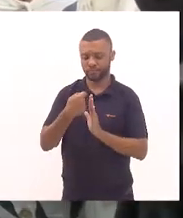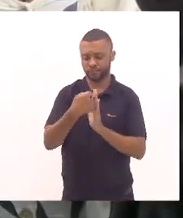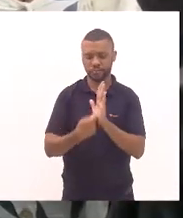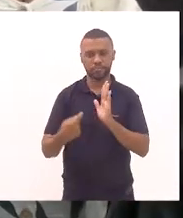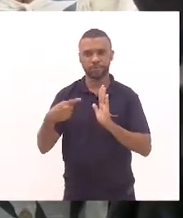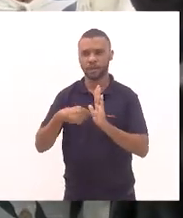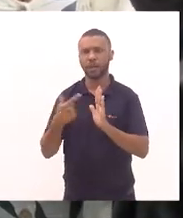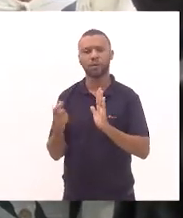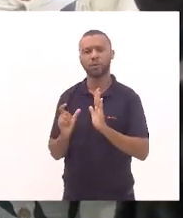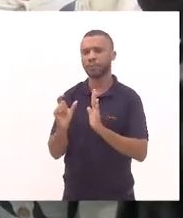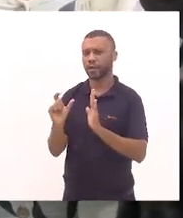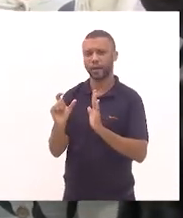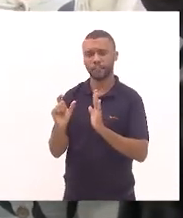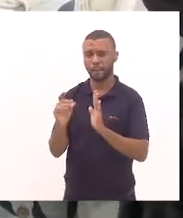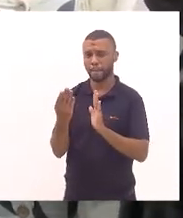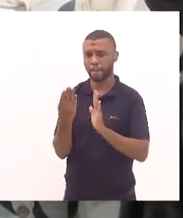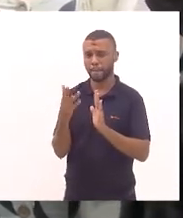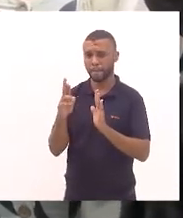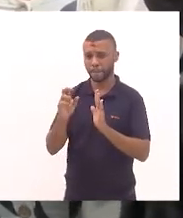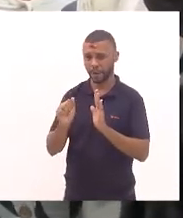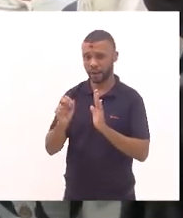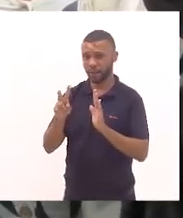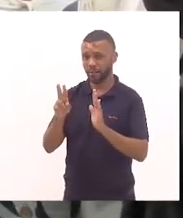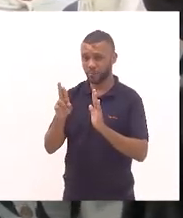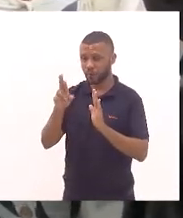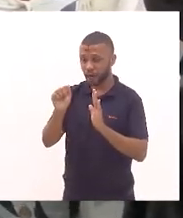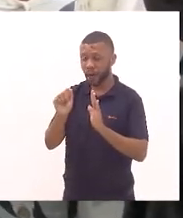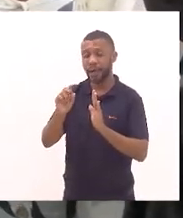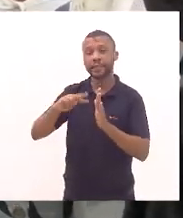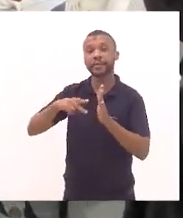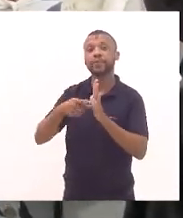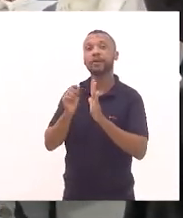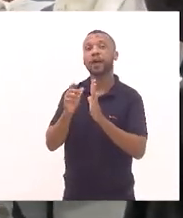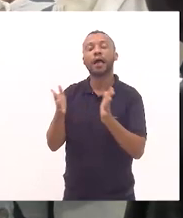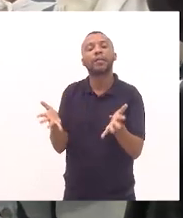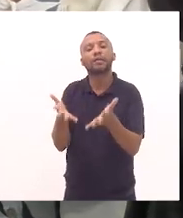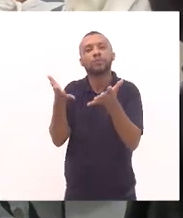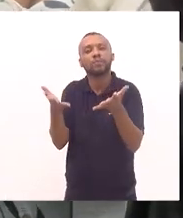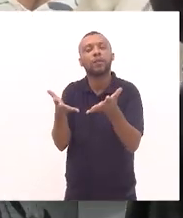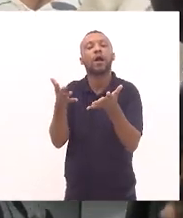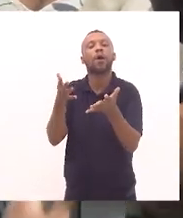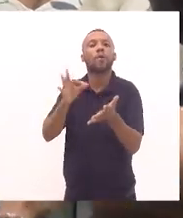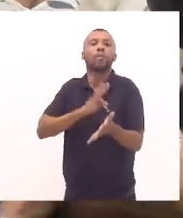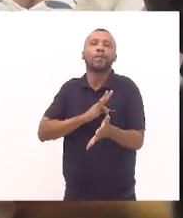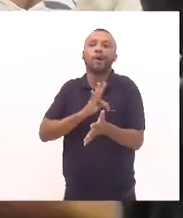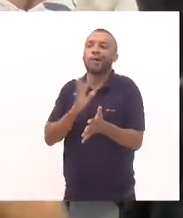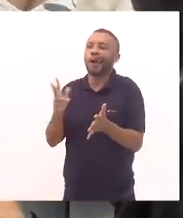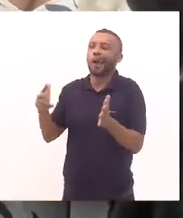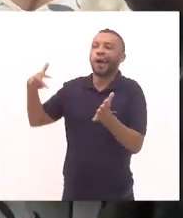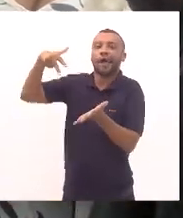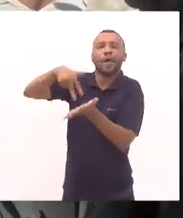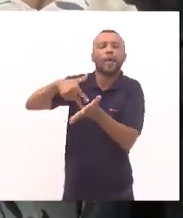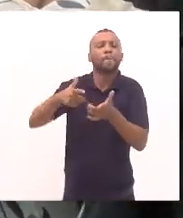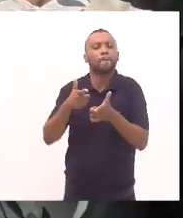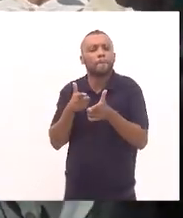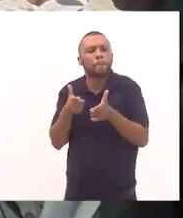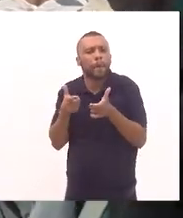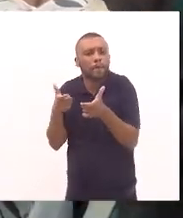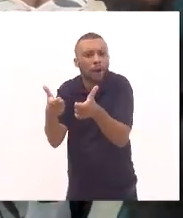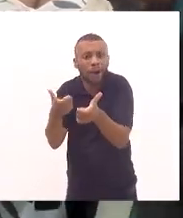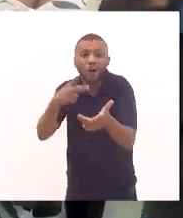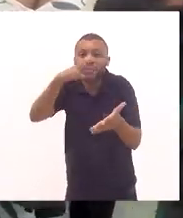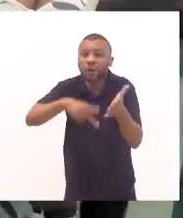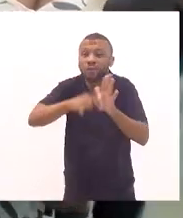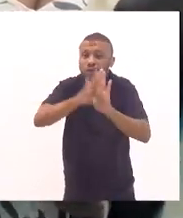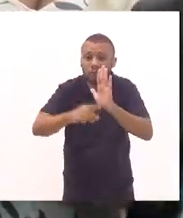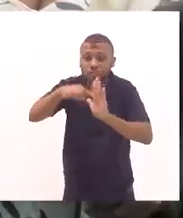bravura significa estimular um policial a ir para o confronto. Eu vou ler a redação para entenderem